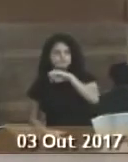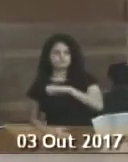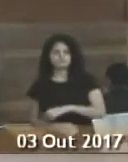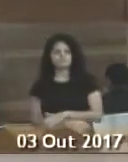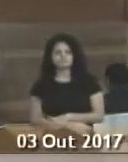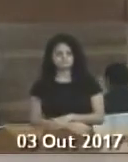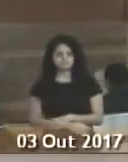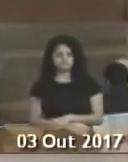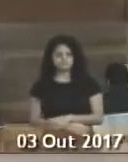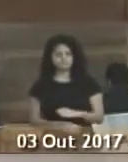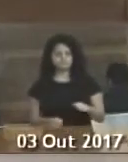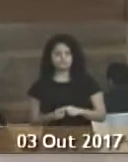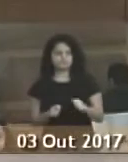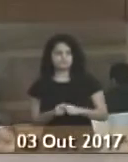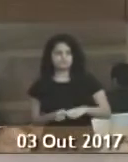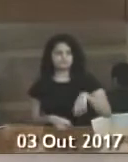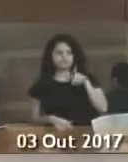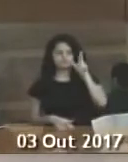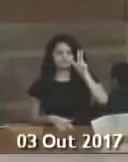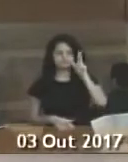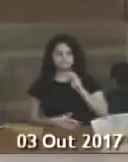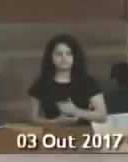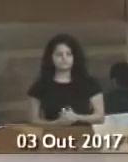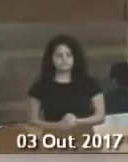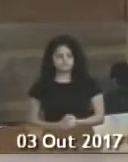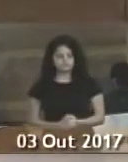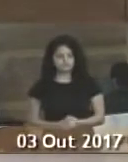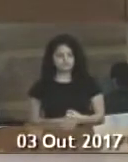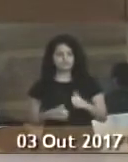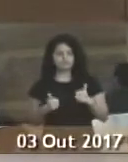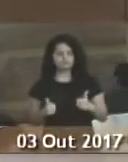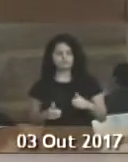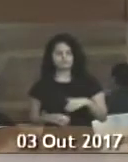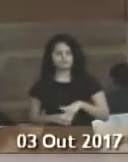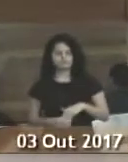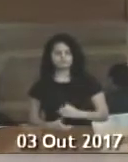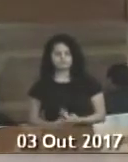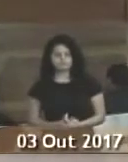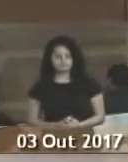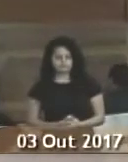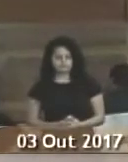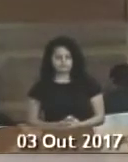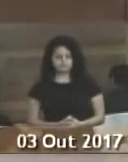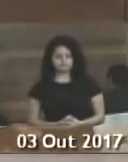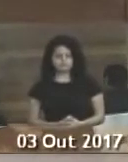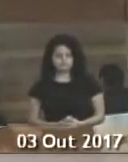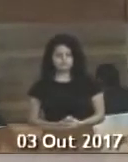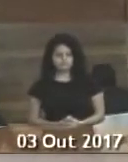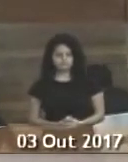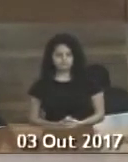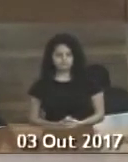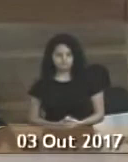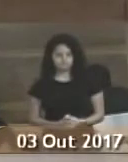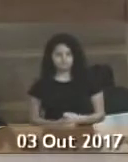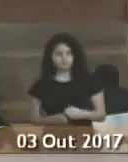1999/2017, de autoria da vereadora Luciana Valverde, tendo sido aprovado por unanimidade de votos. E os requerimentos